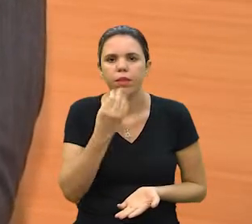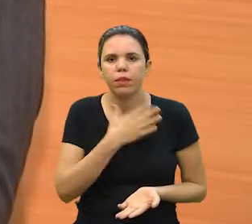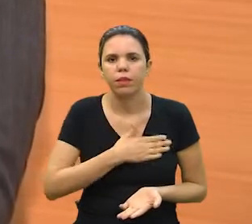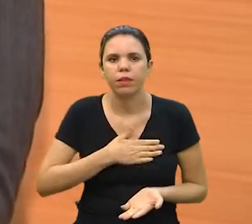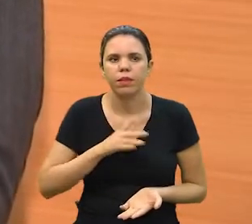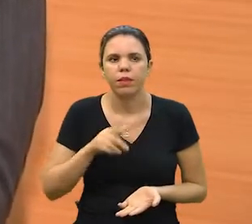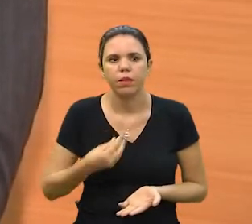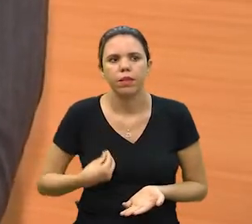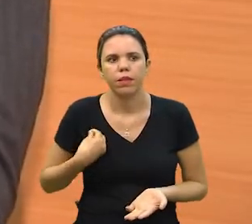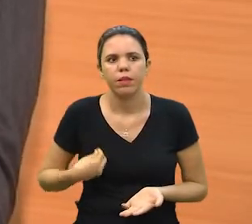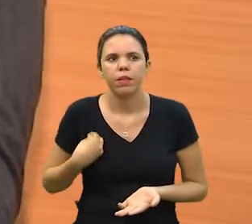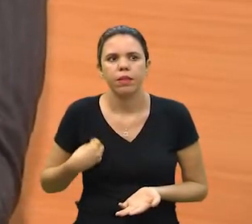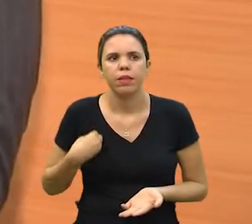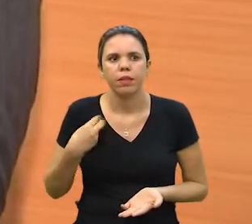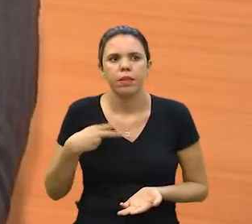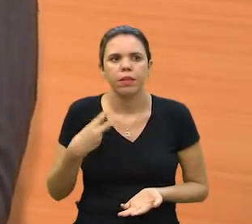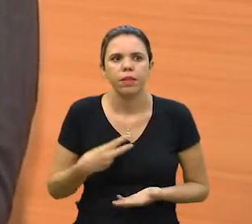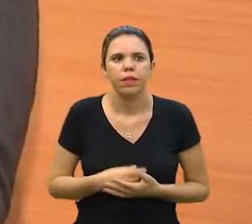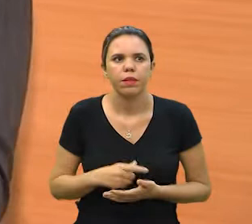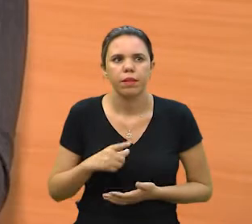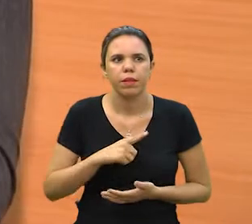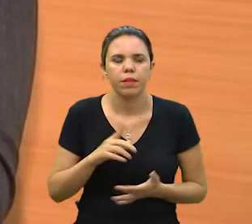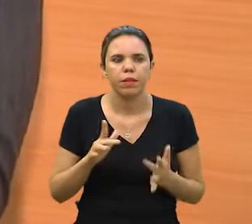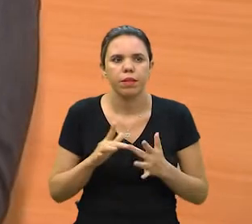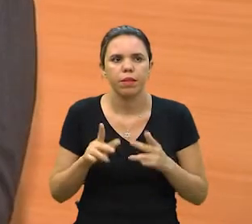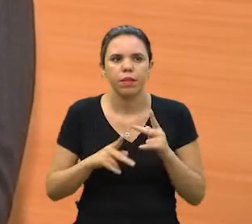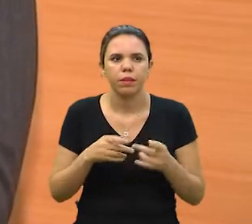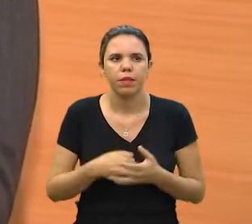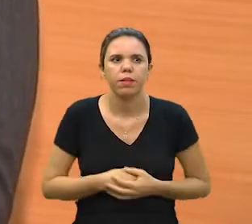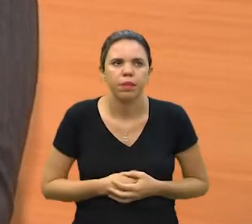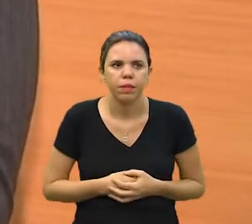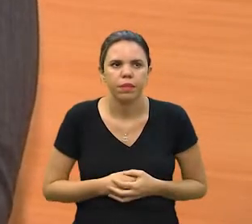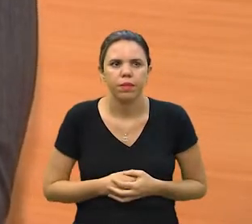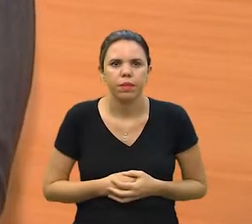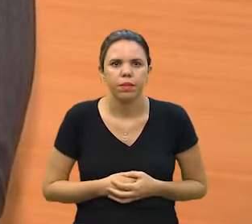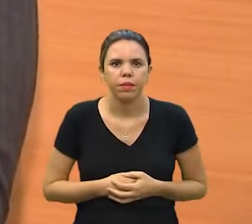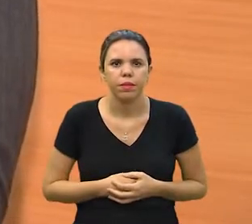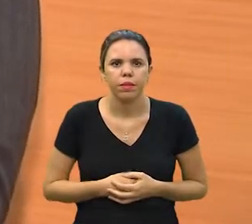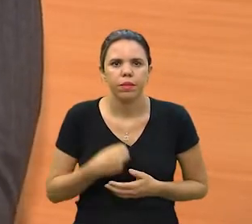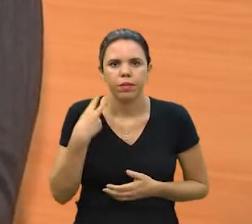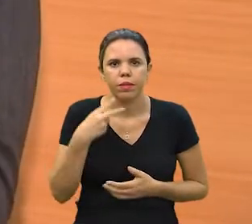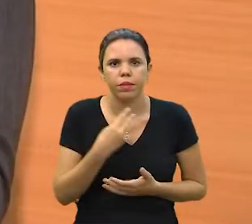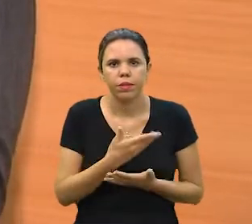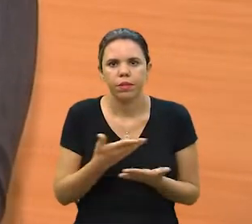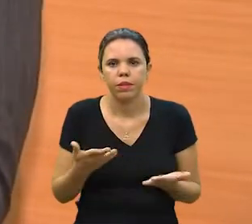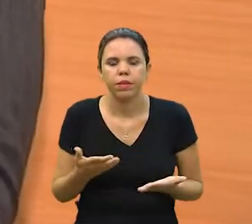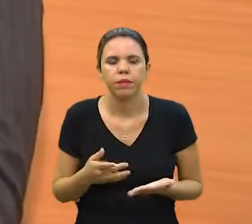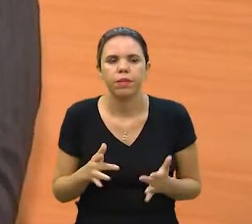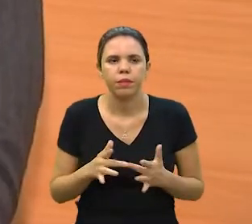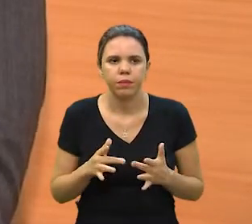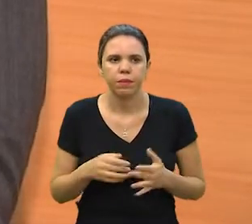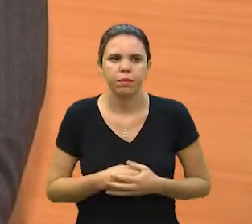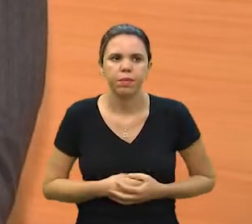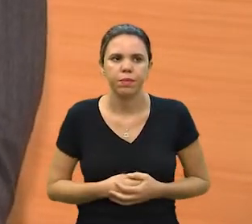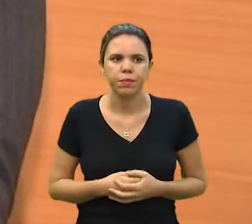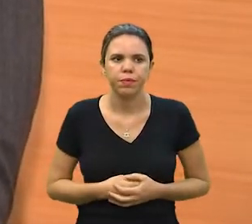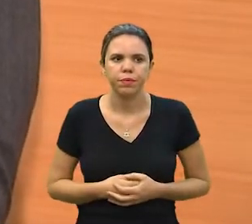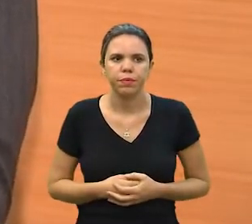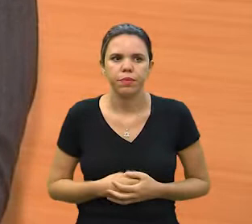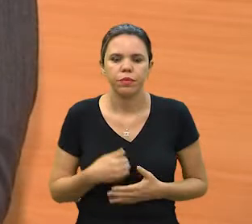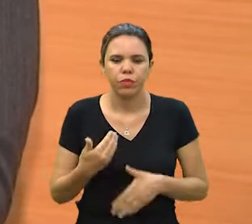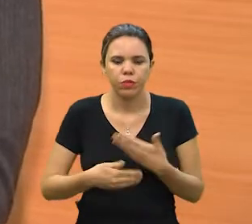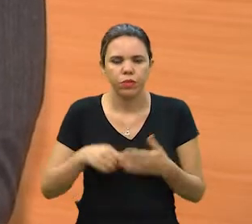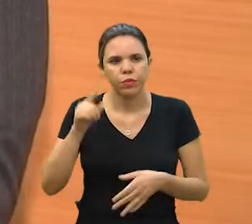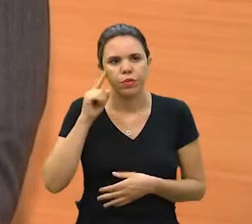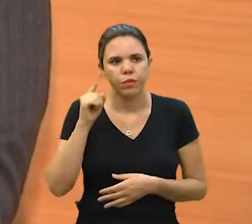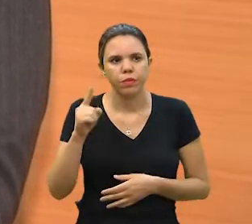acho muito bom. Essa é a vida, né, de um parlamentar, a gente tem que ter contato com o público, com as pessoas, com os vereadores.